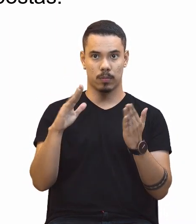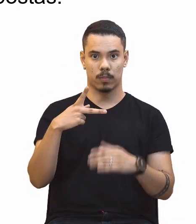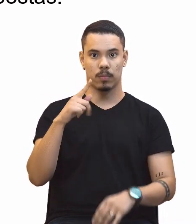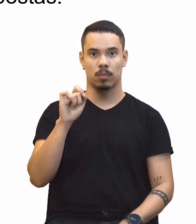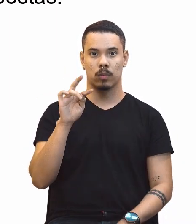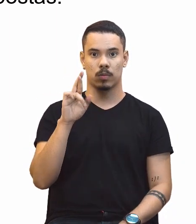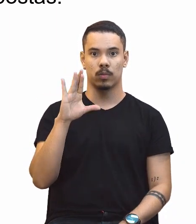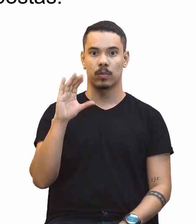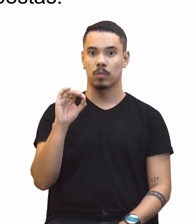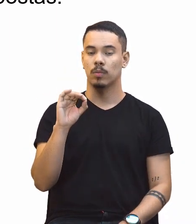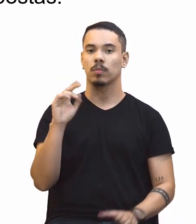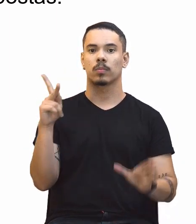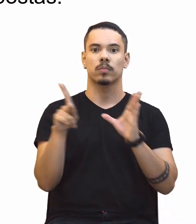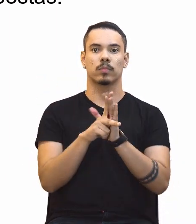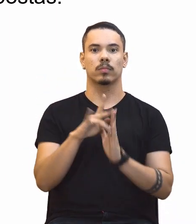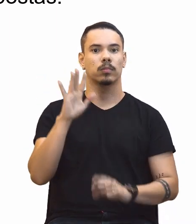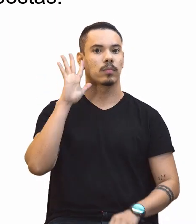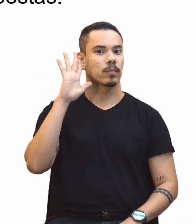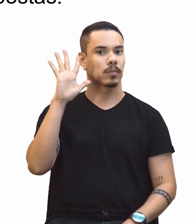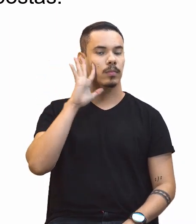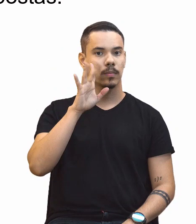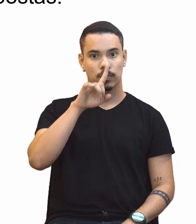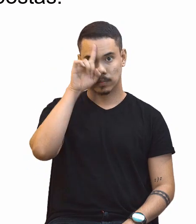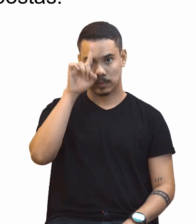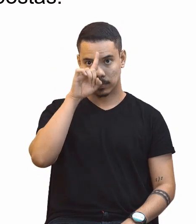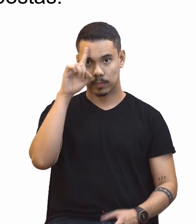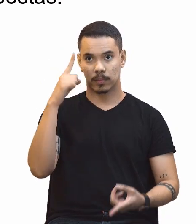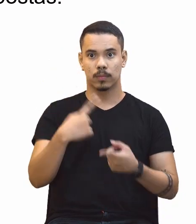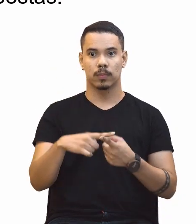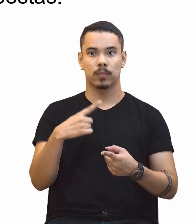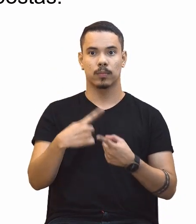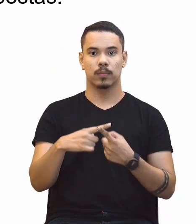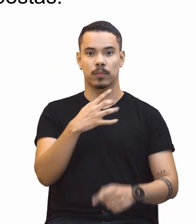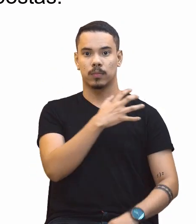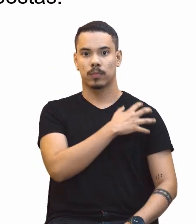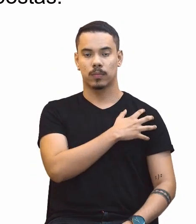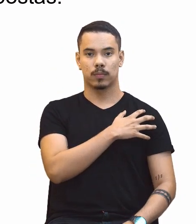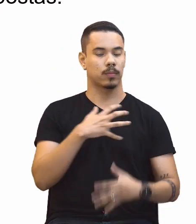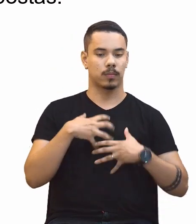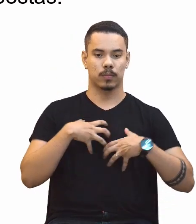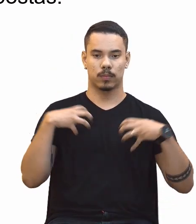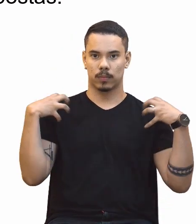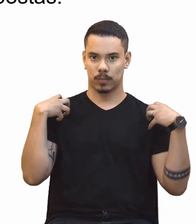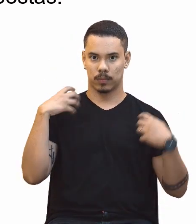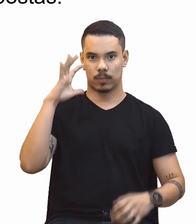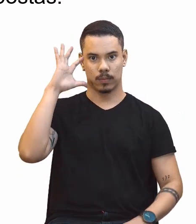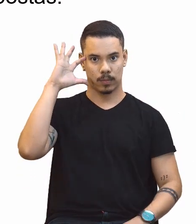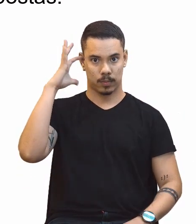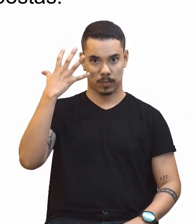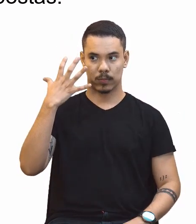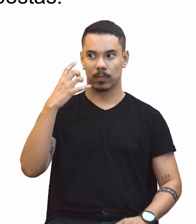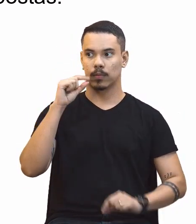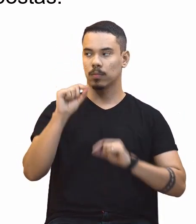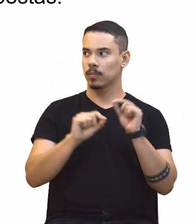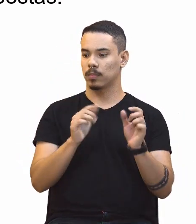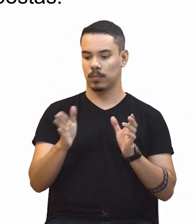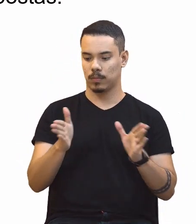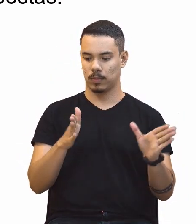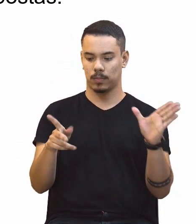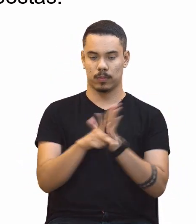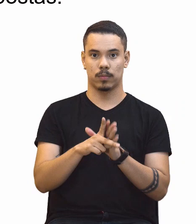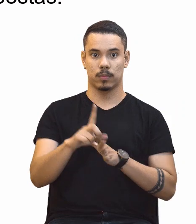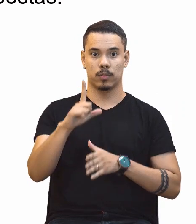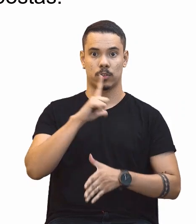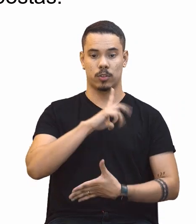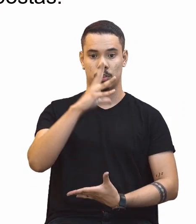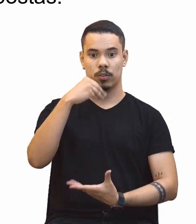é a teoria das ideias. Platão procurou resolver o impasse que havia lá